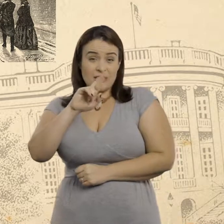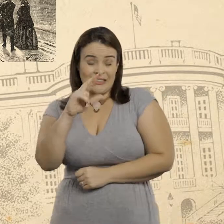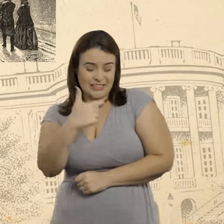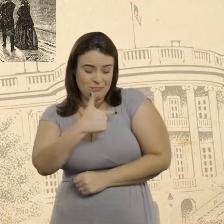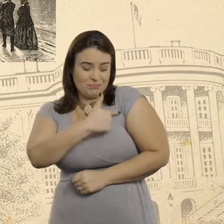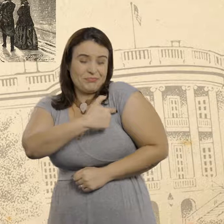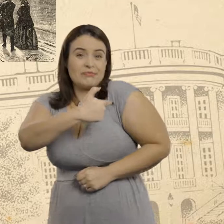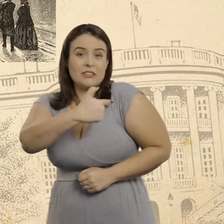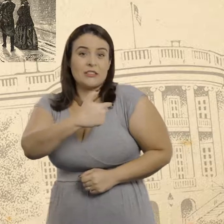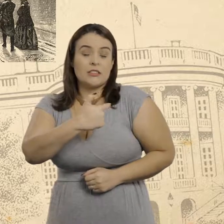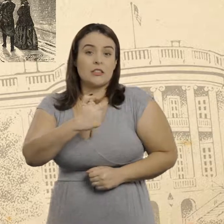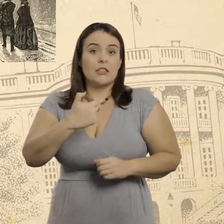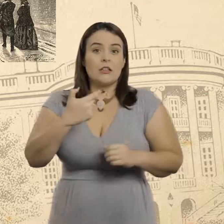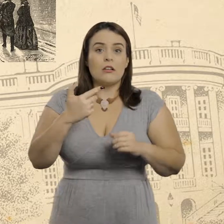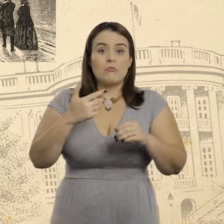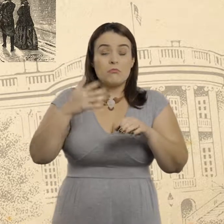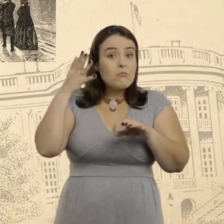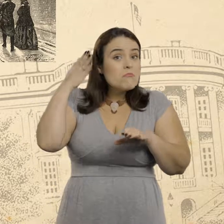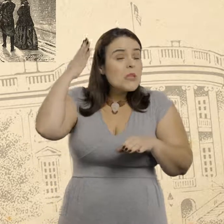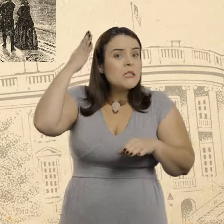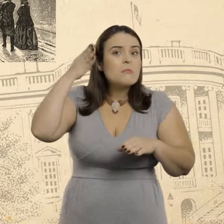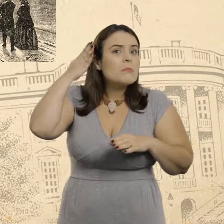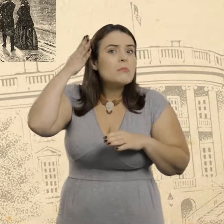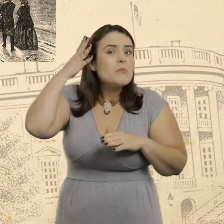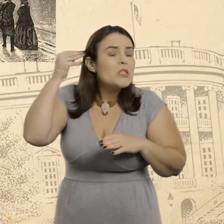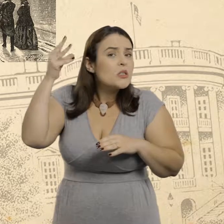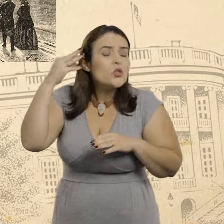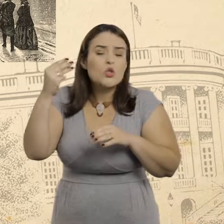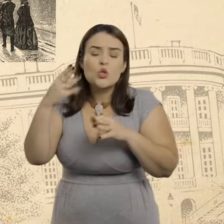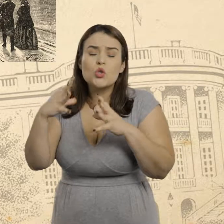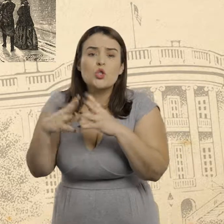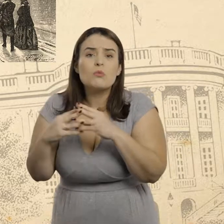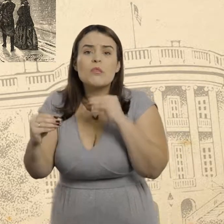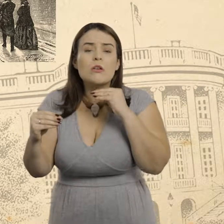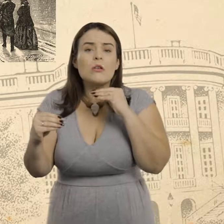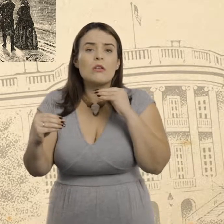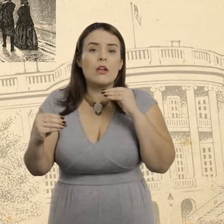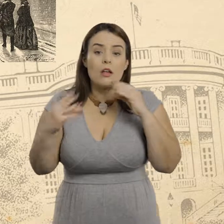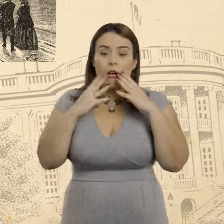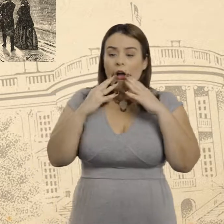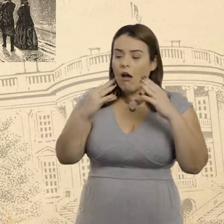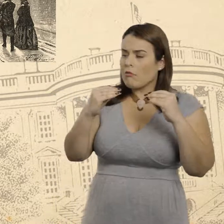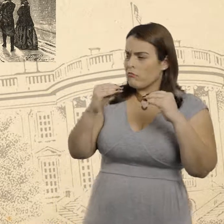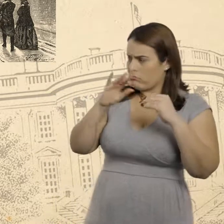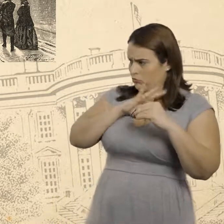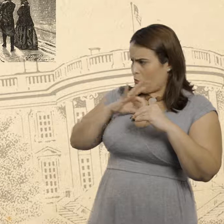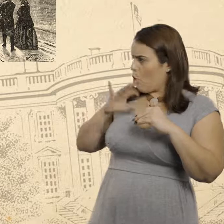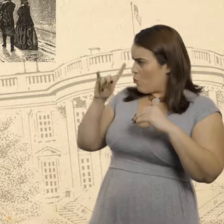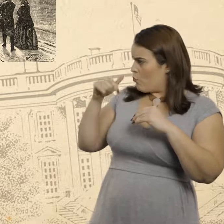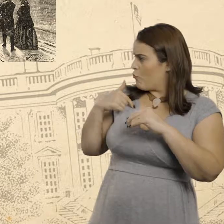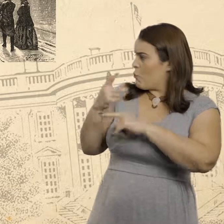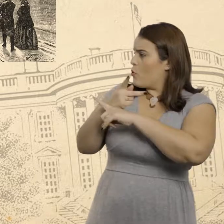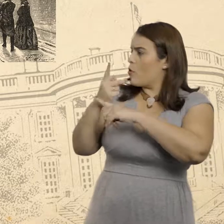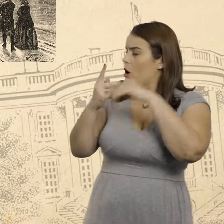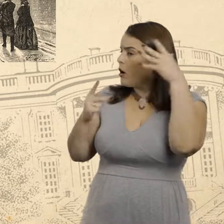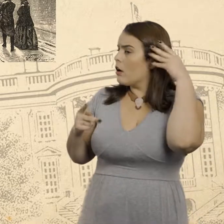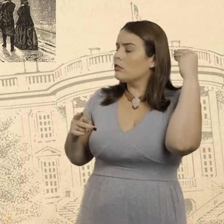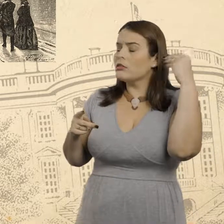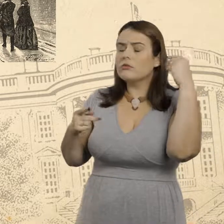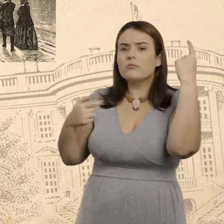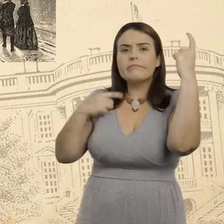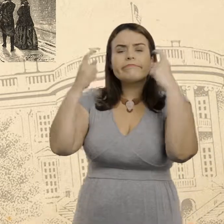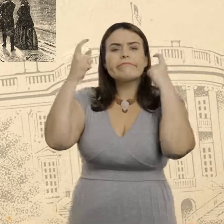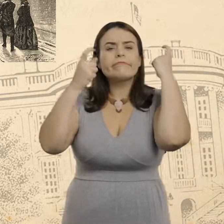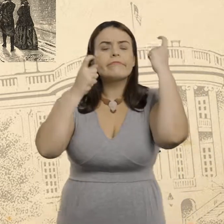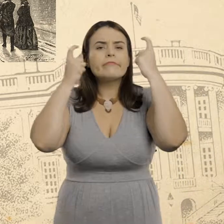os vagões da locomotiva, Passepartout desapareceu. O Sr. Fogg disse para Ouda que iria encontrar Passepartout. O